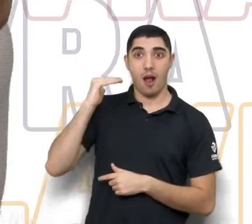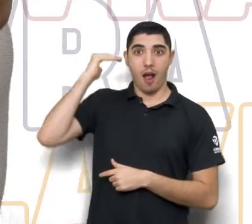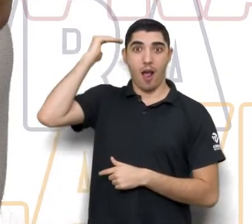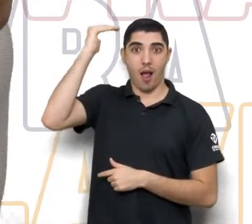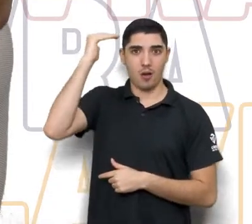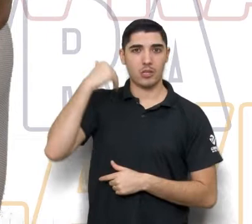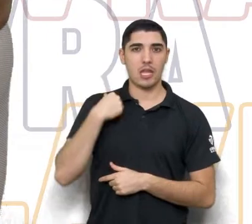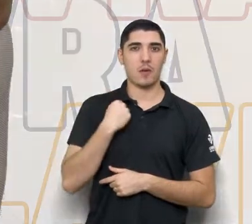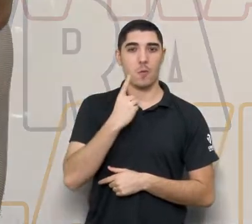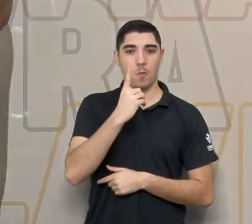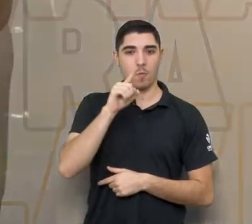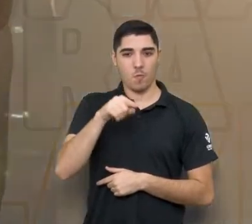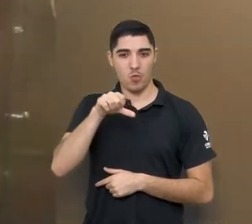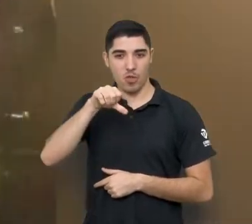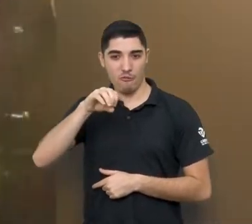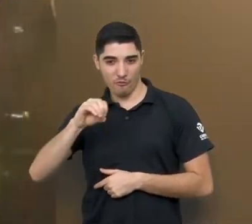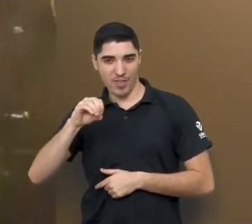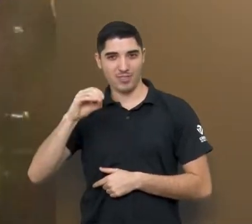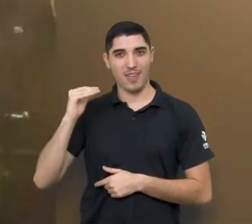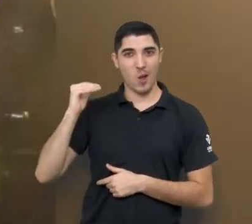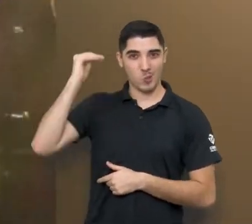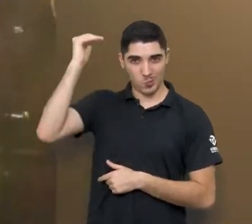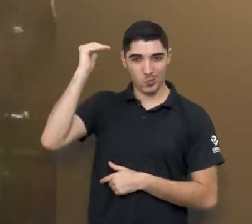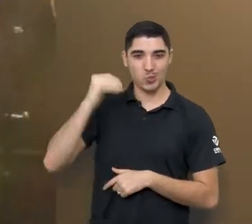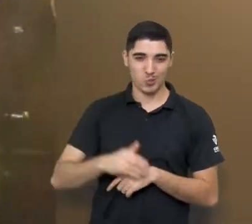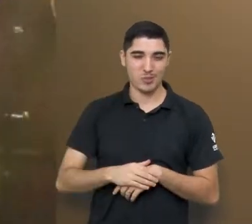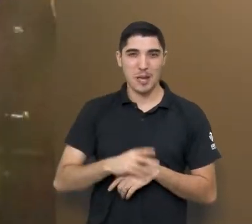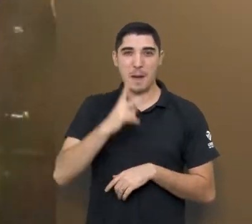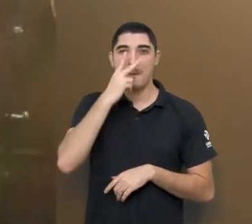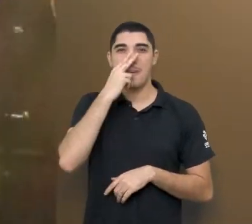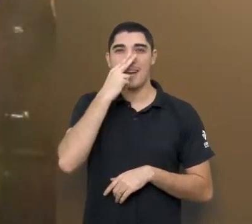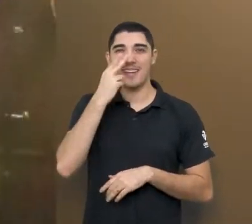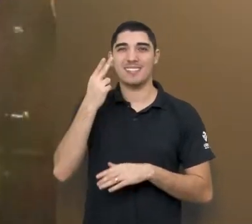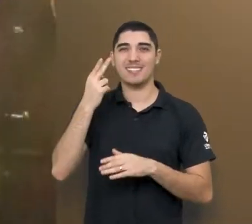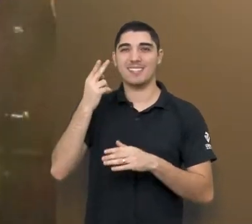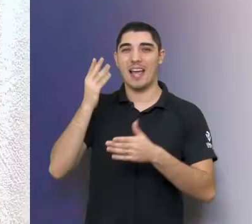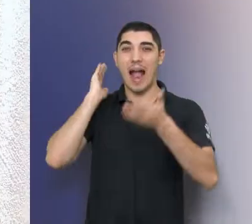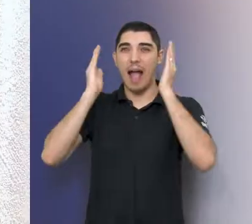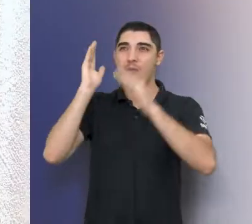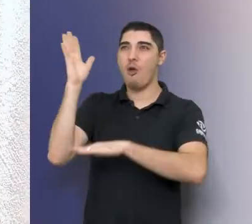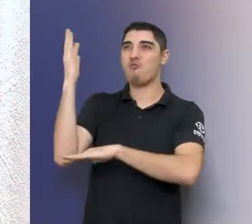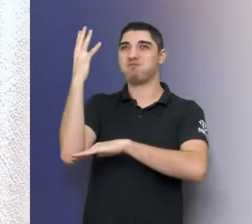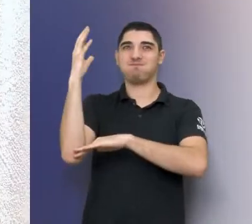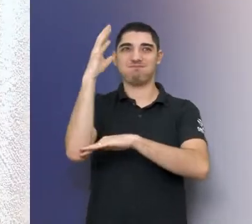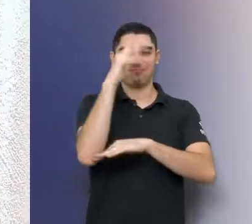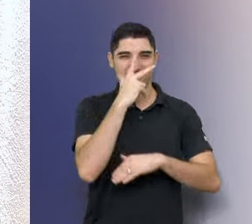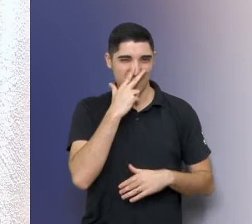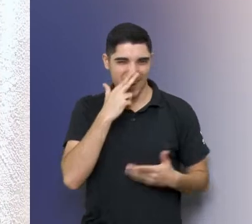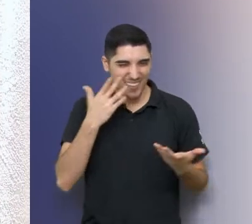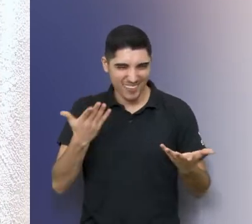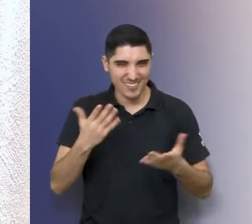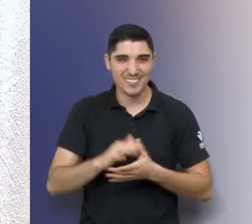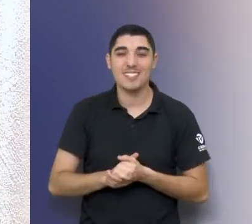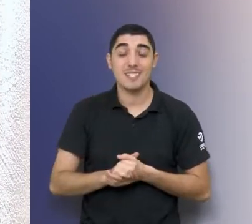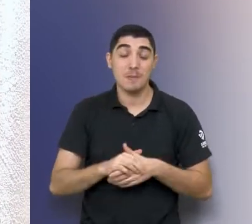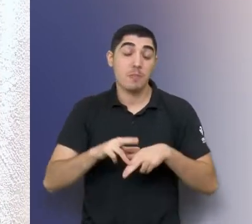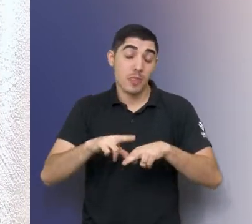grande, né? Eu tenho 1,90 m de altura, quase como um outdoor ambulante, como eu digo, né? Daí o uso da camiseta